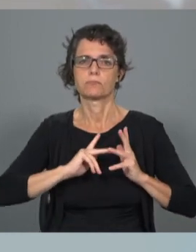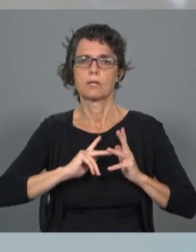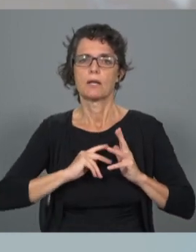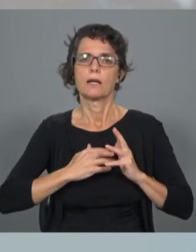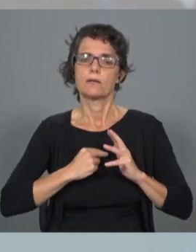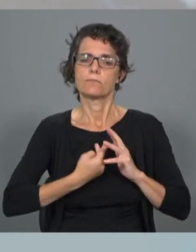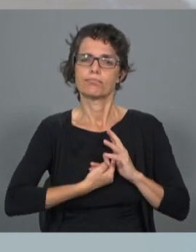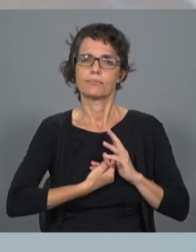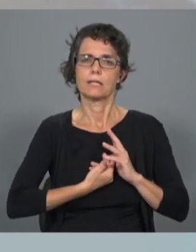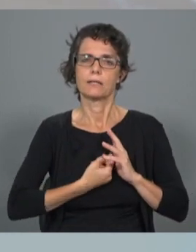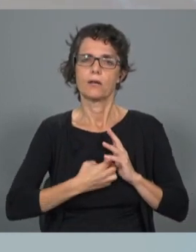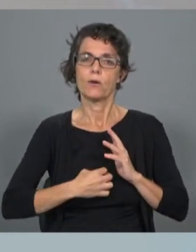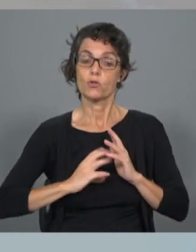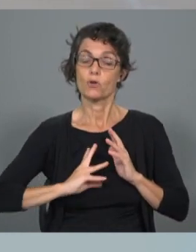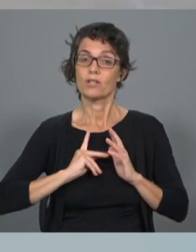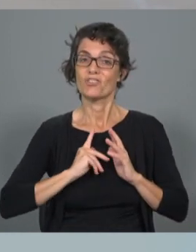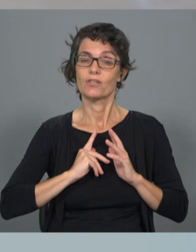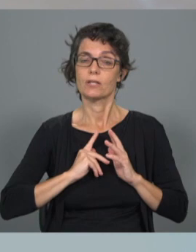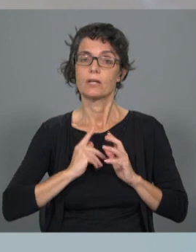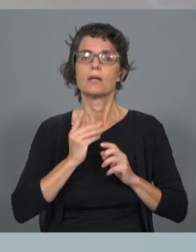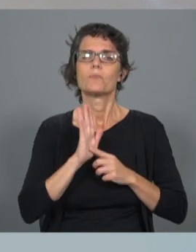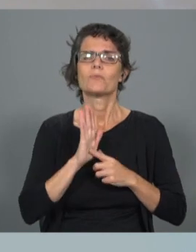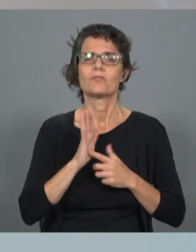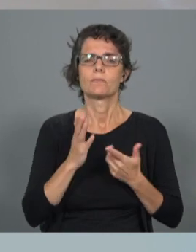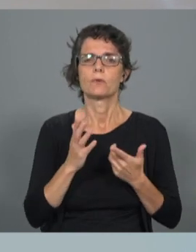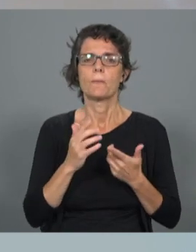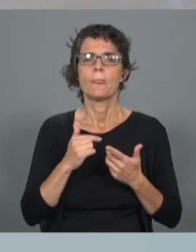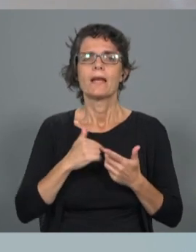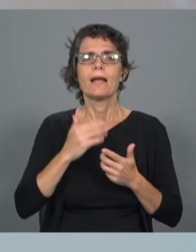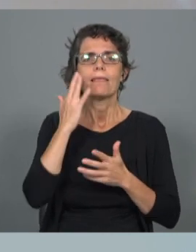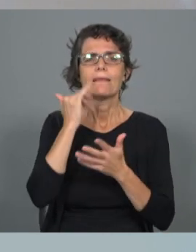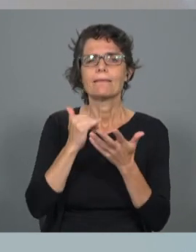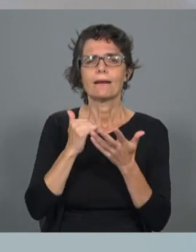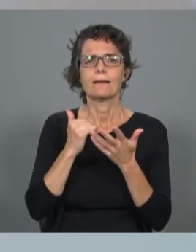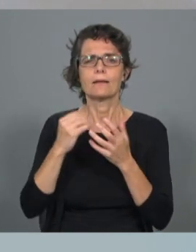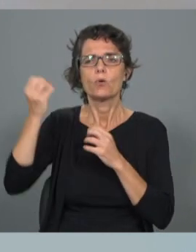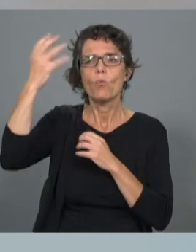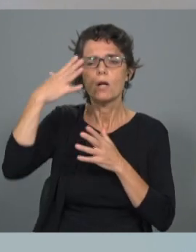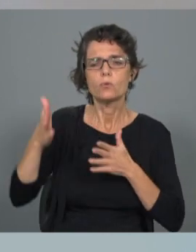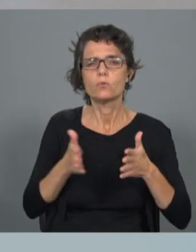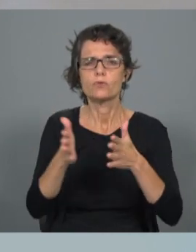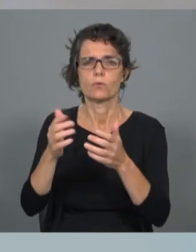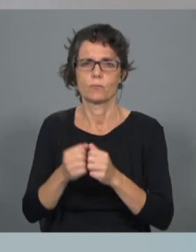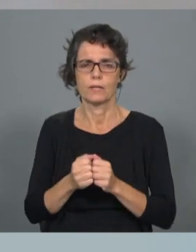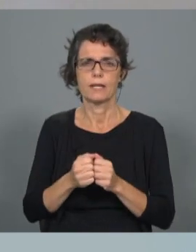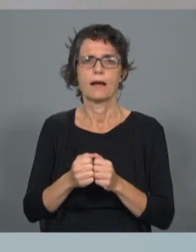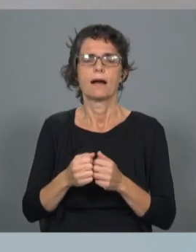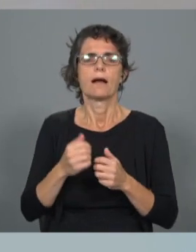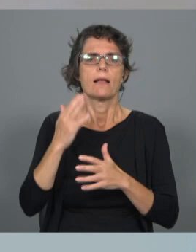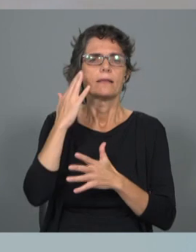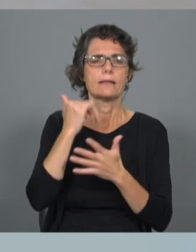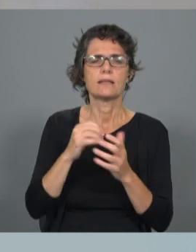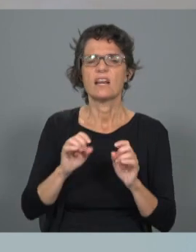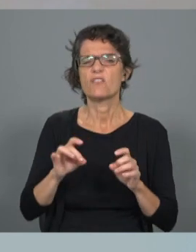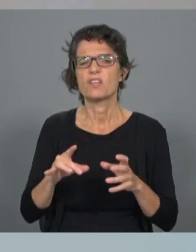É o deixarmos de parte aquilo que é o homem velho, aquilo que nos arrasta para a escuridão, o nosso egoísmo, o nosso orgulho, as